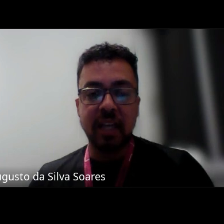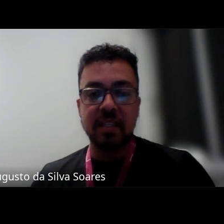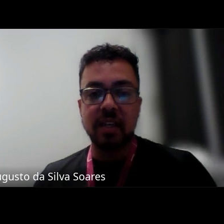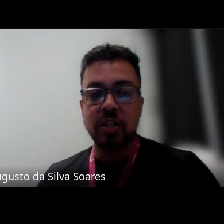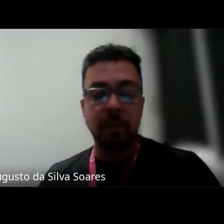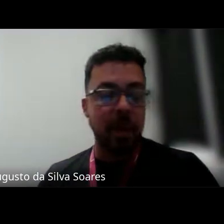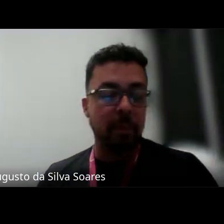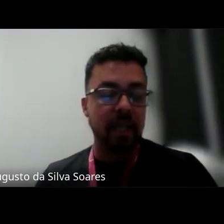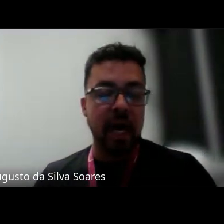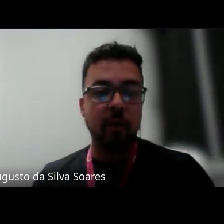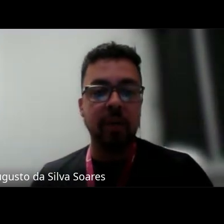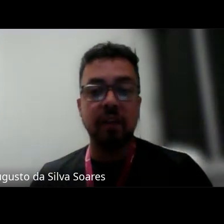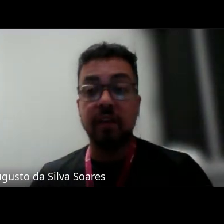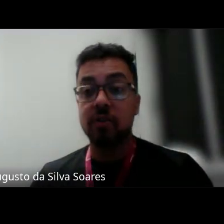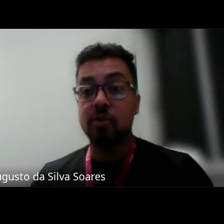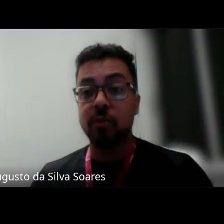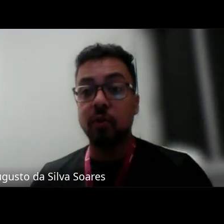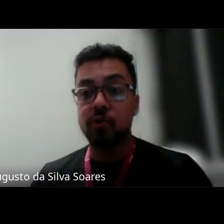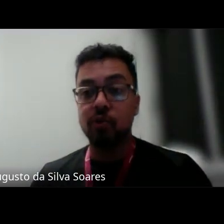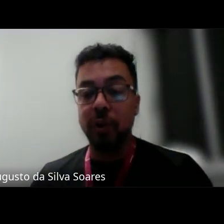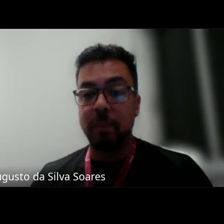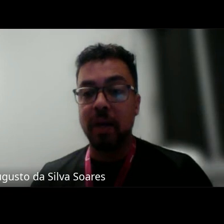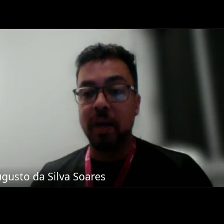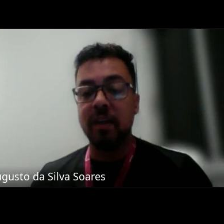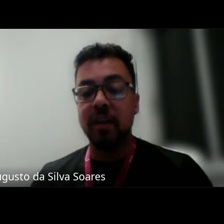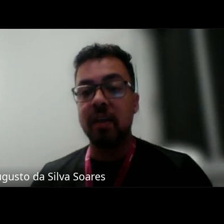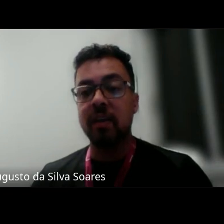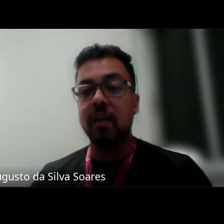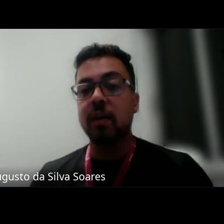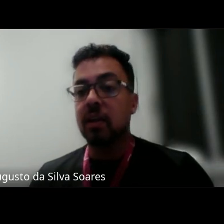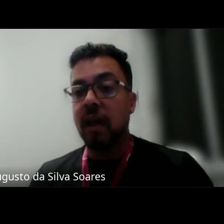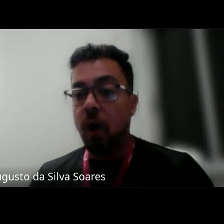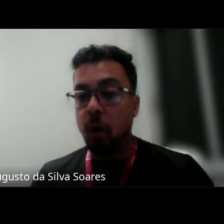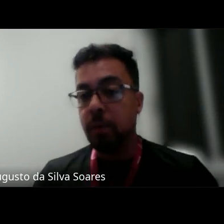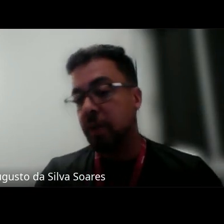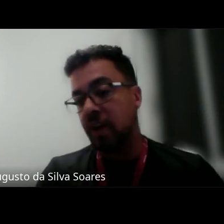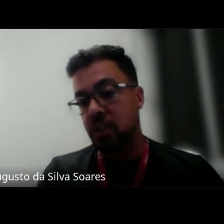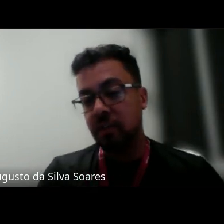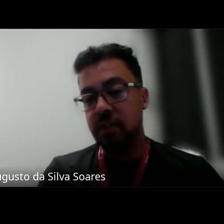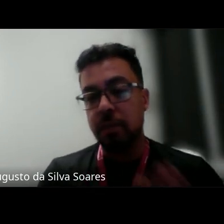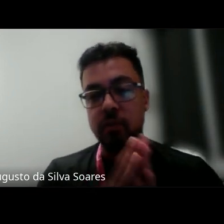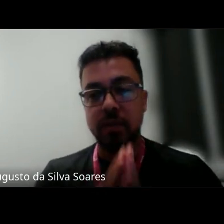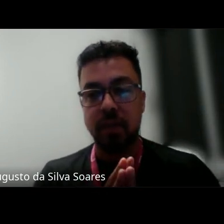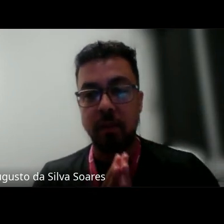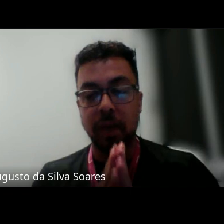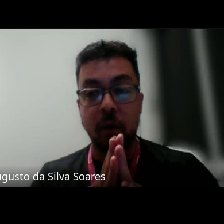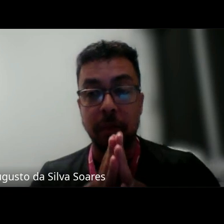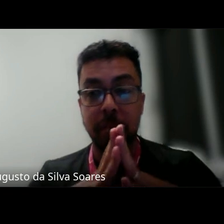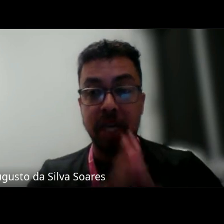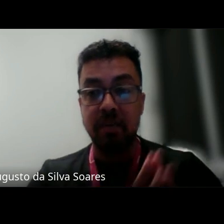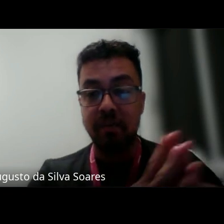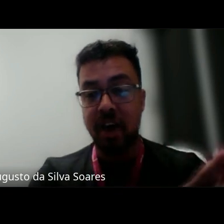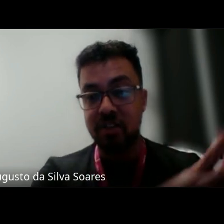É interessante também abordar o que ele fala sobre o uso do EPI e da roupa privativa. Eu sempre uso esse termo, que é